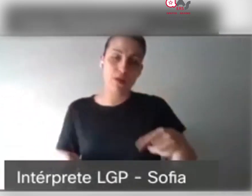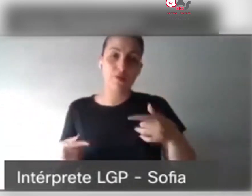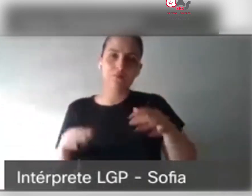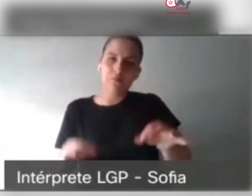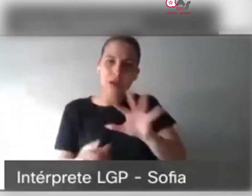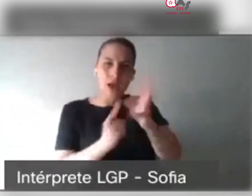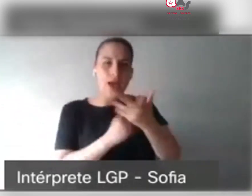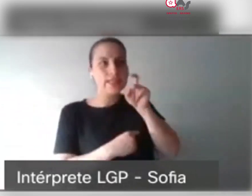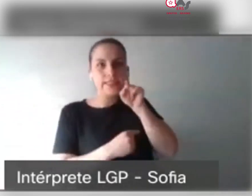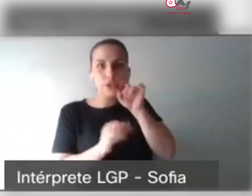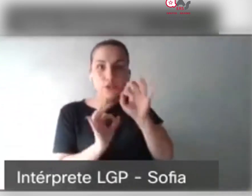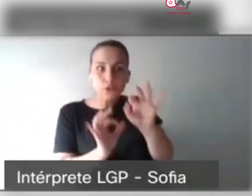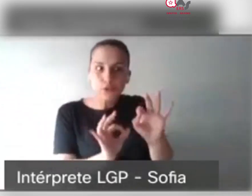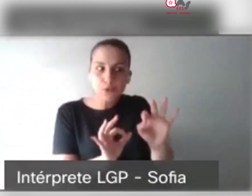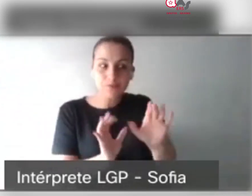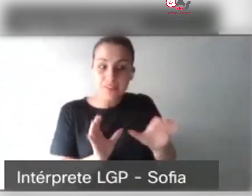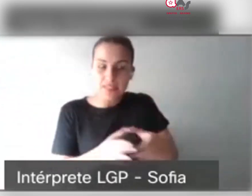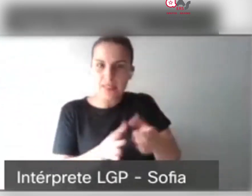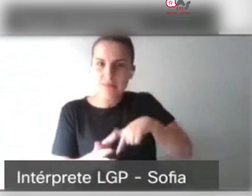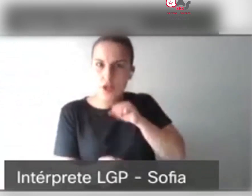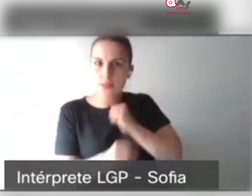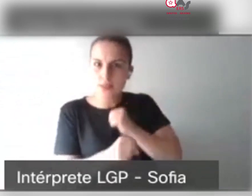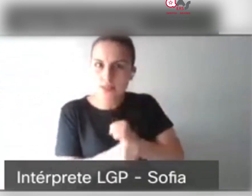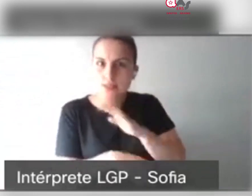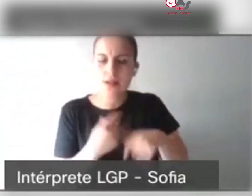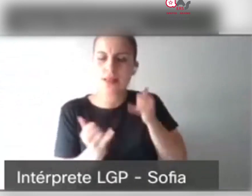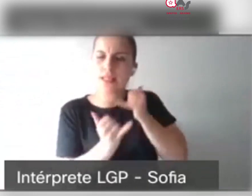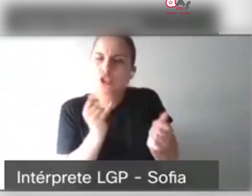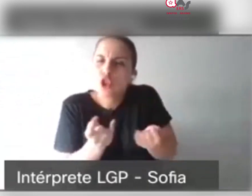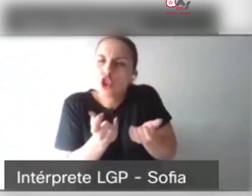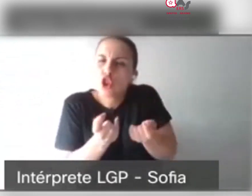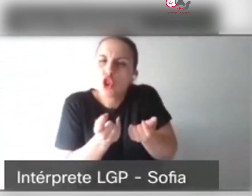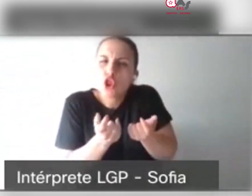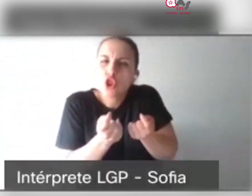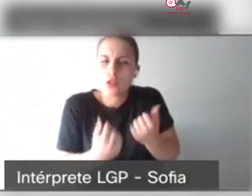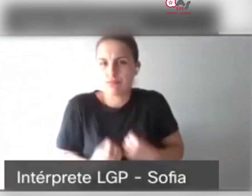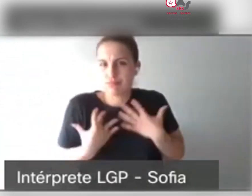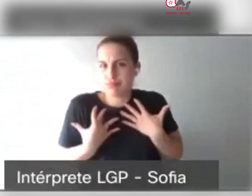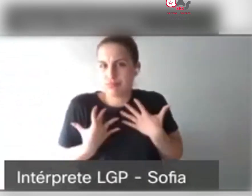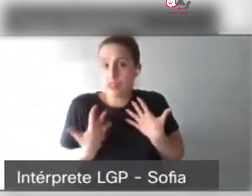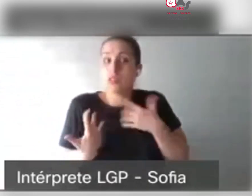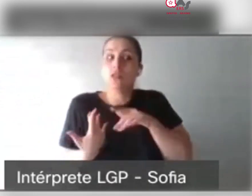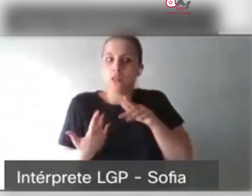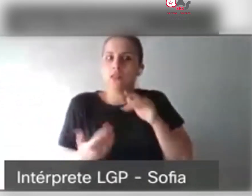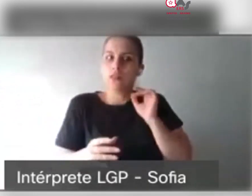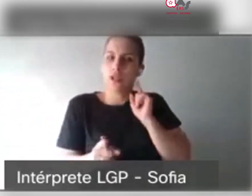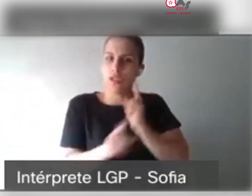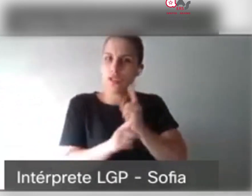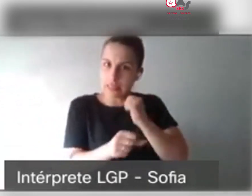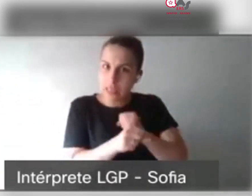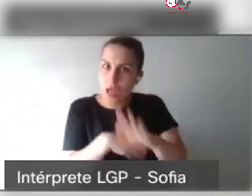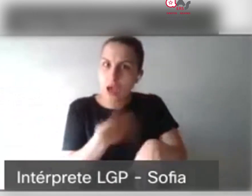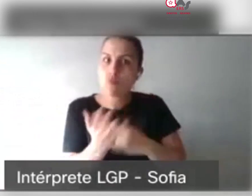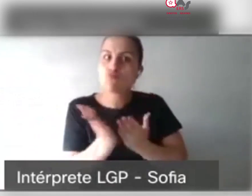seguro para garantirmos que a nossa força de trabalho tinha um risco reduzido contra a infecção e podia garantir a prestação de cuidados, foi também